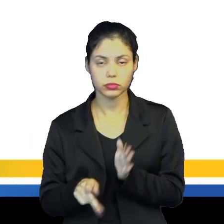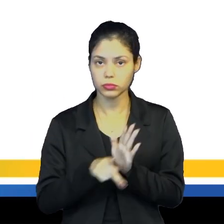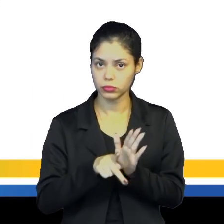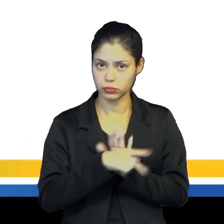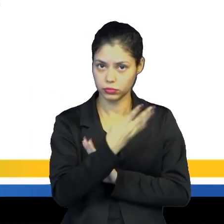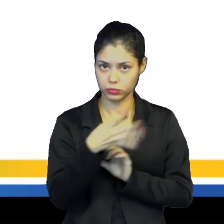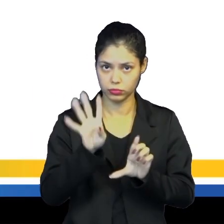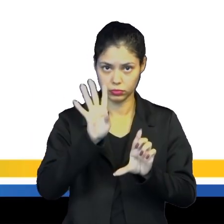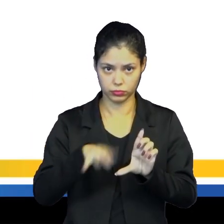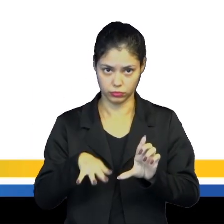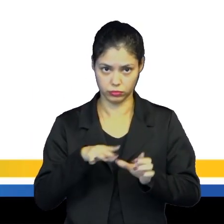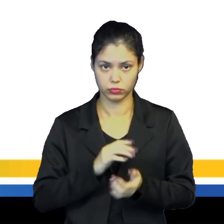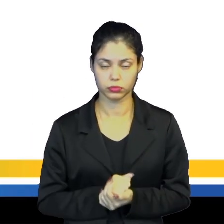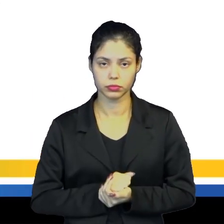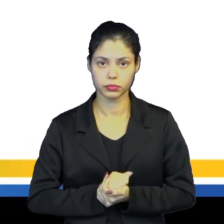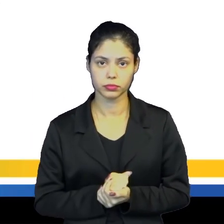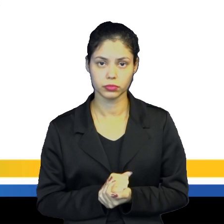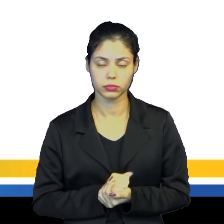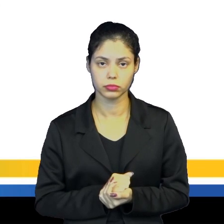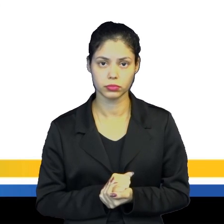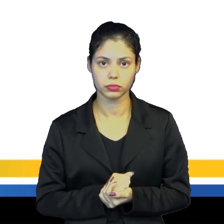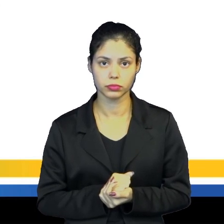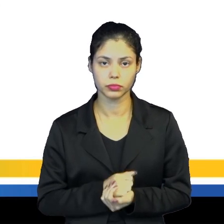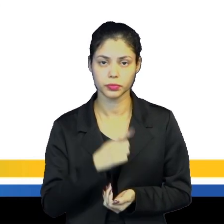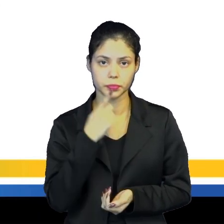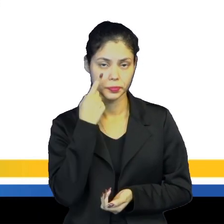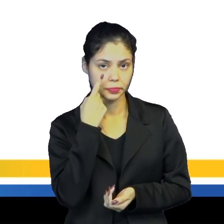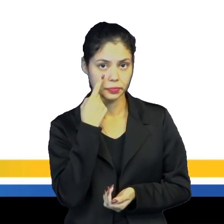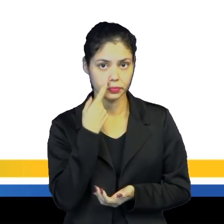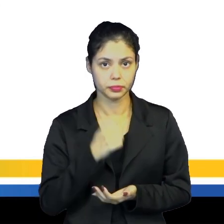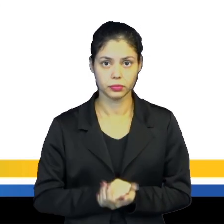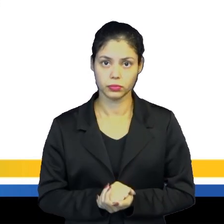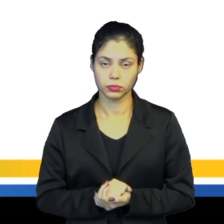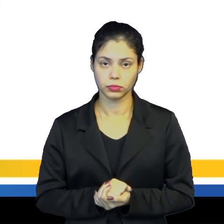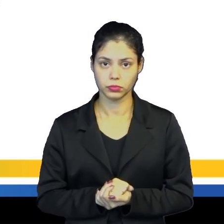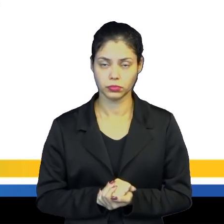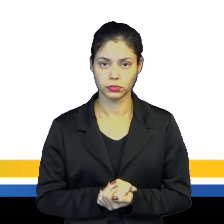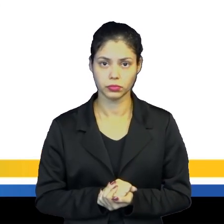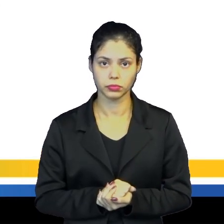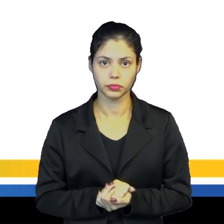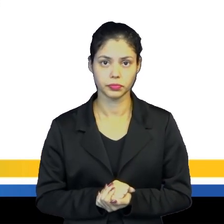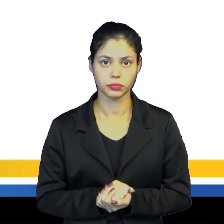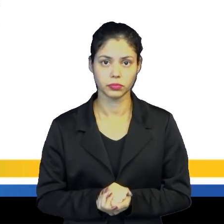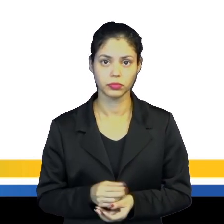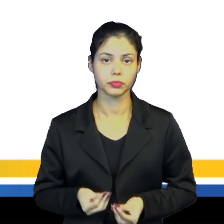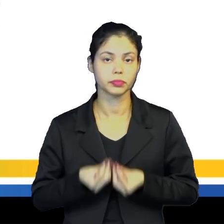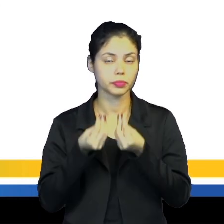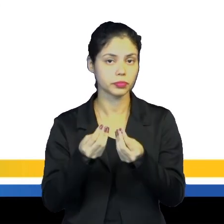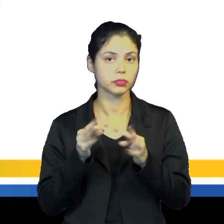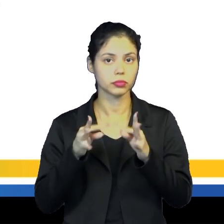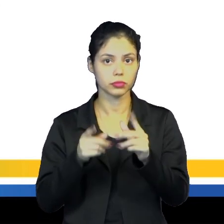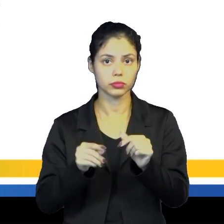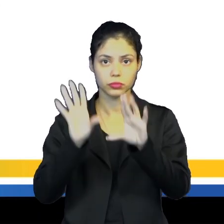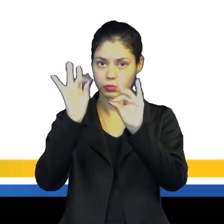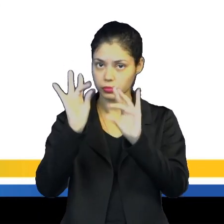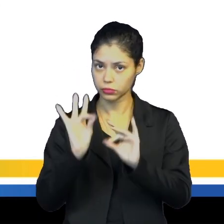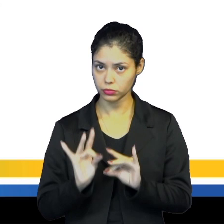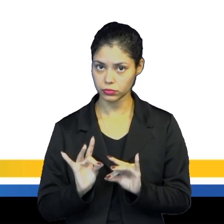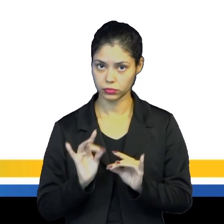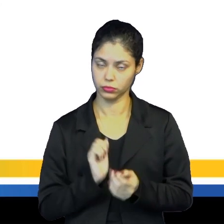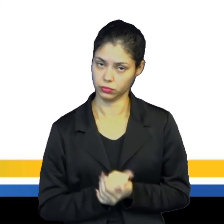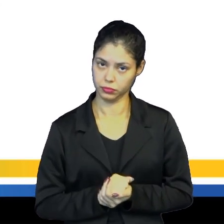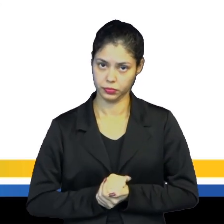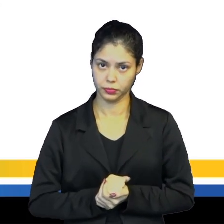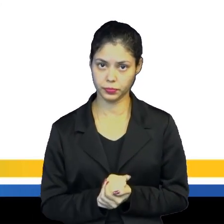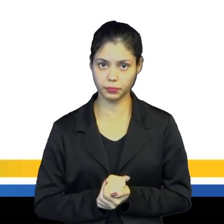dessa tabela. Então, olha aí, eu estou deixando para vocês tudo detalhado,